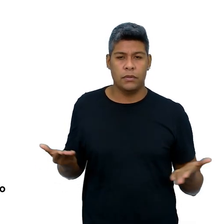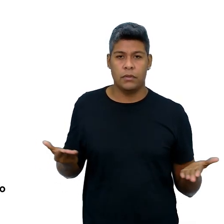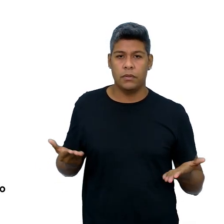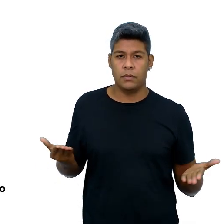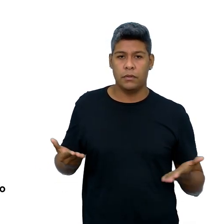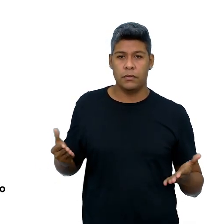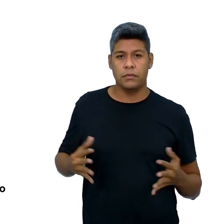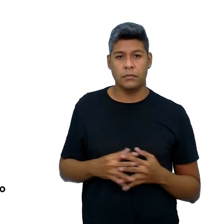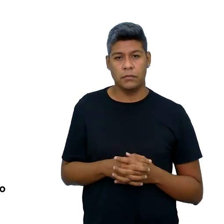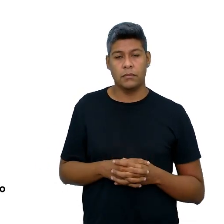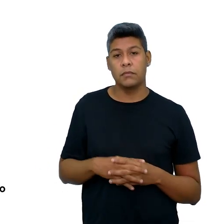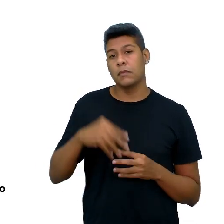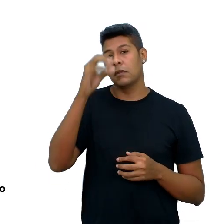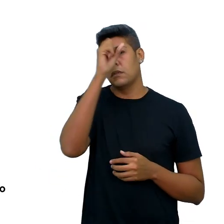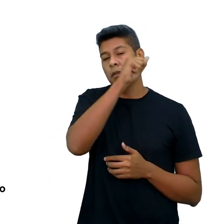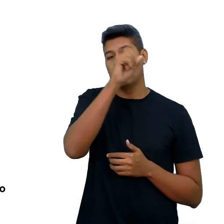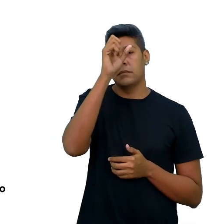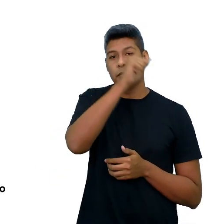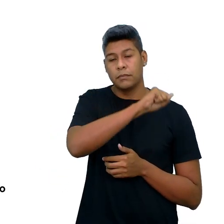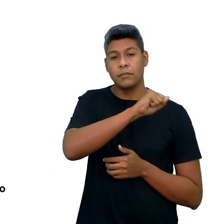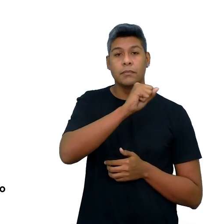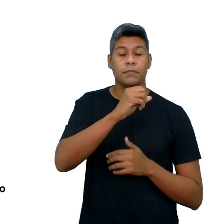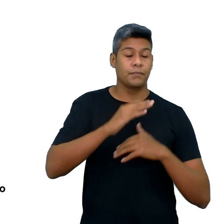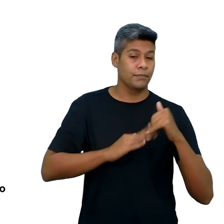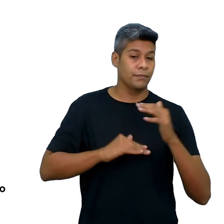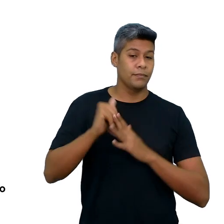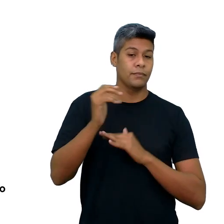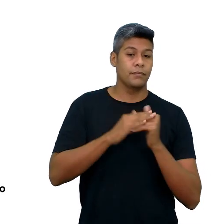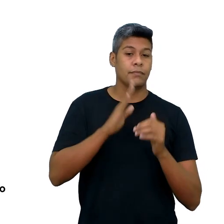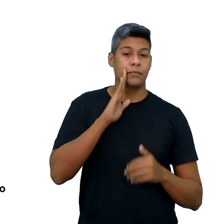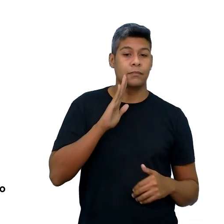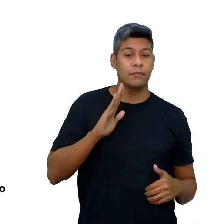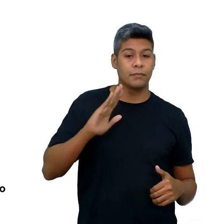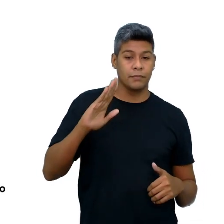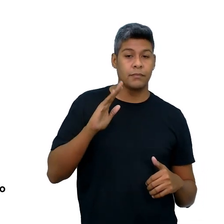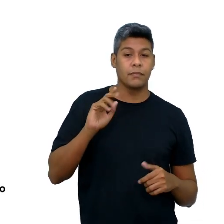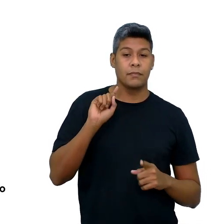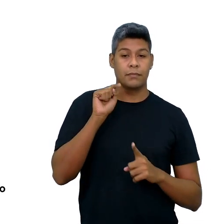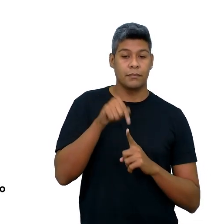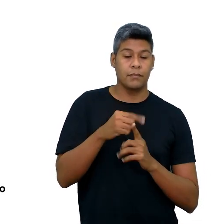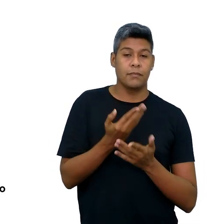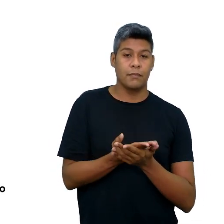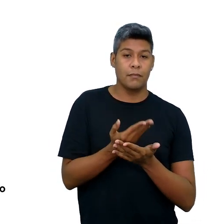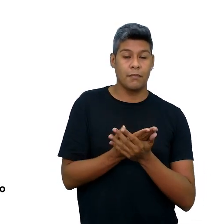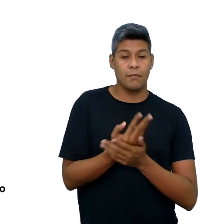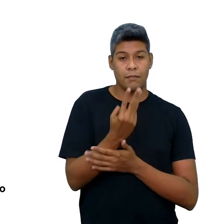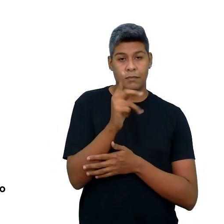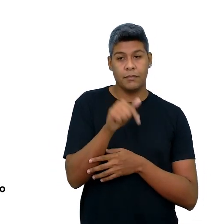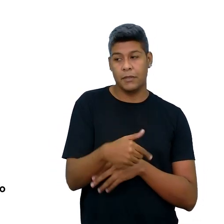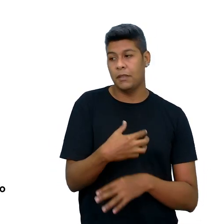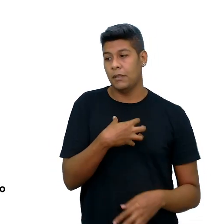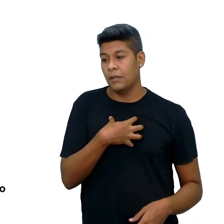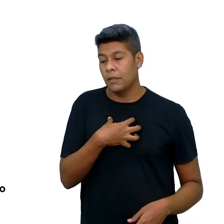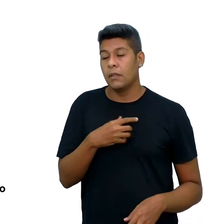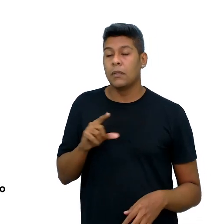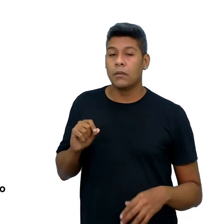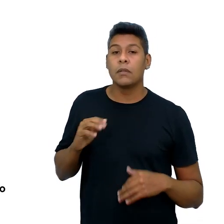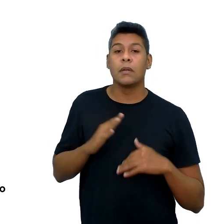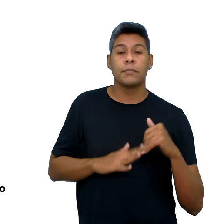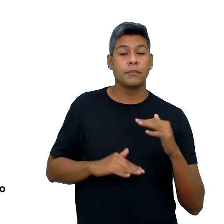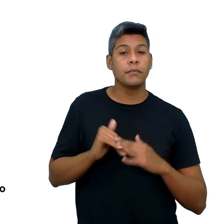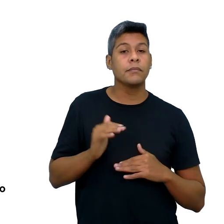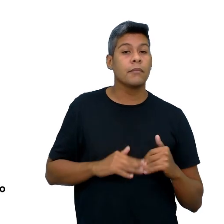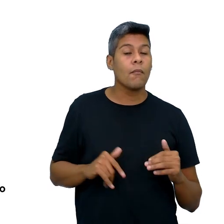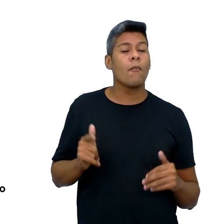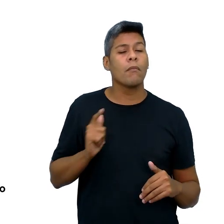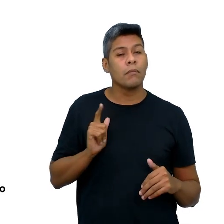Então, a habilidade essencial e os objetivos da aula 3, que é causando impacto, né? A habilidade essencial,